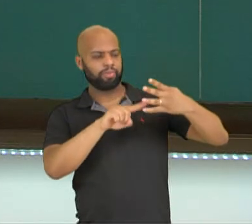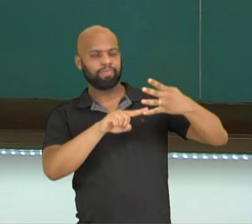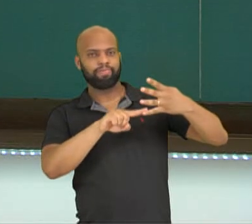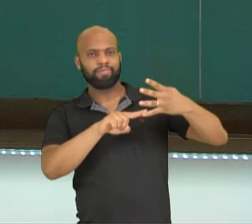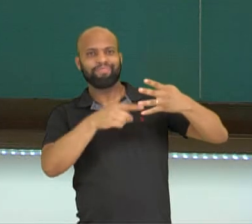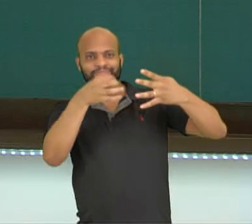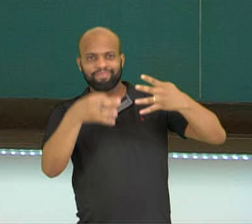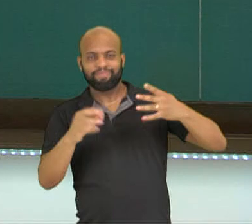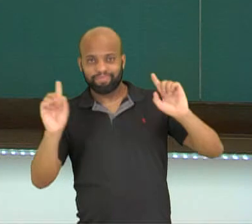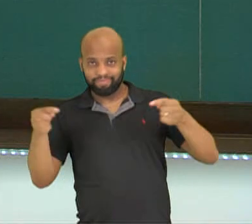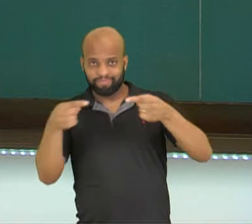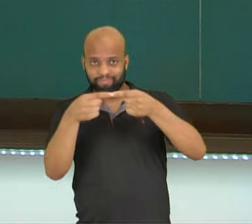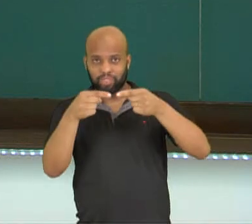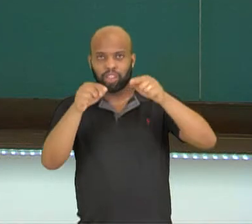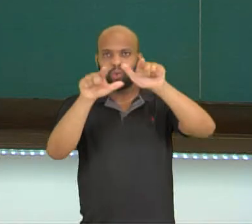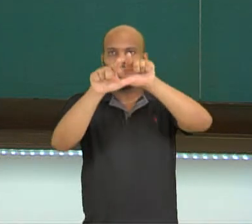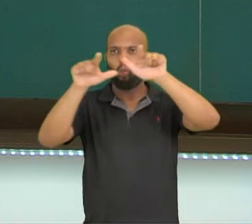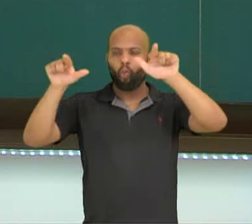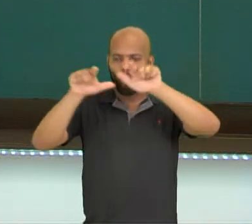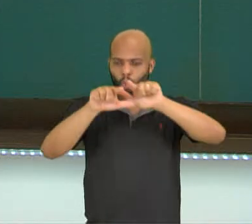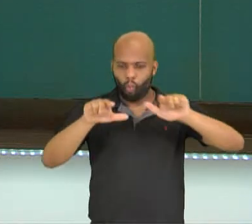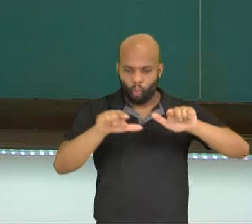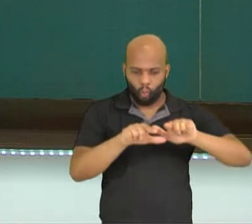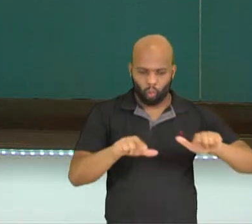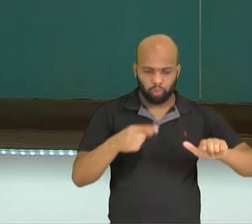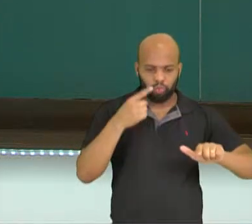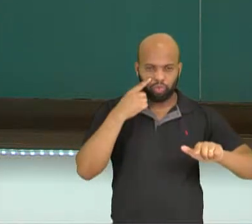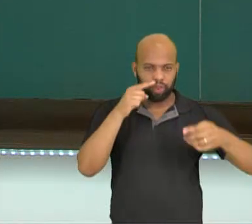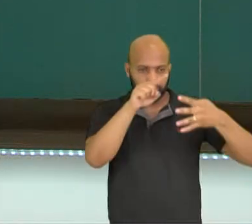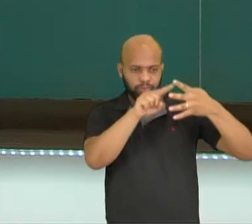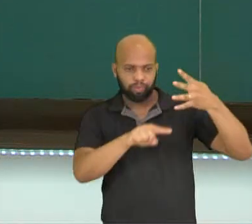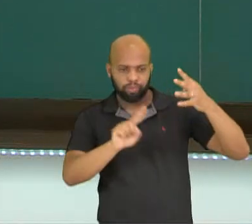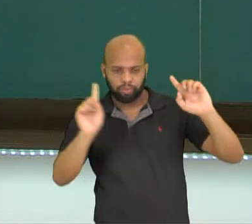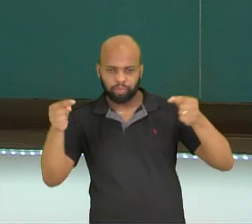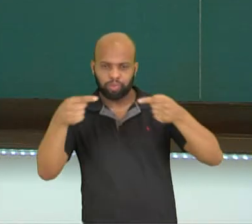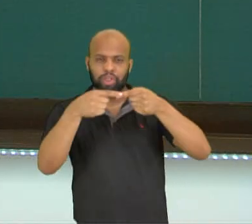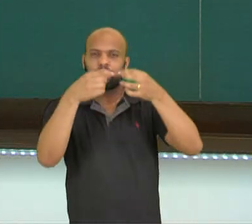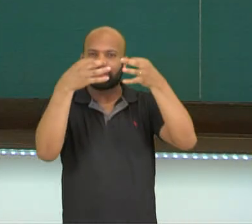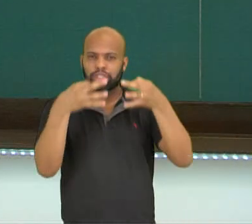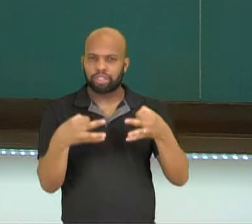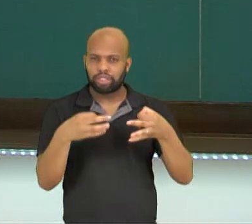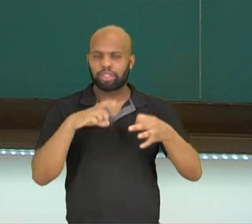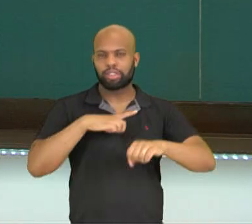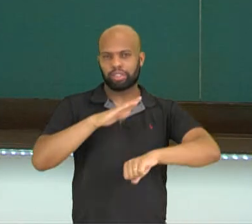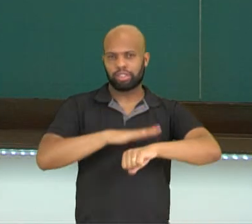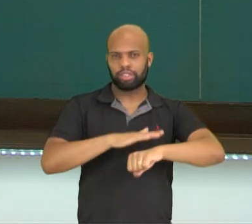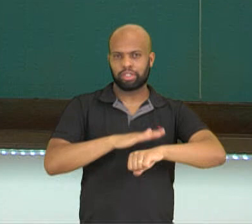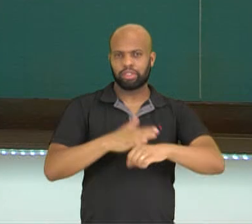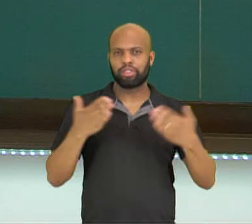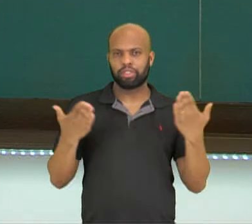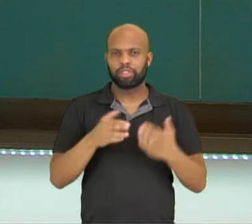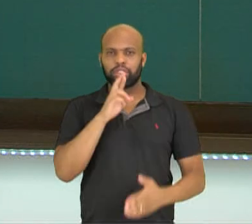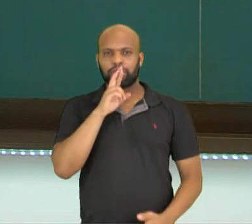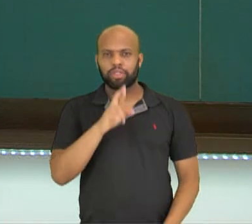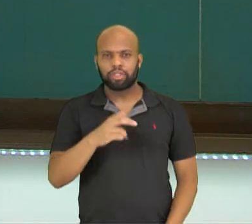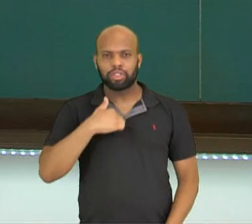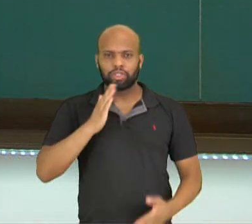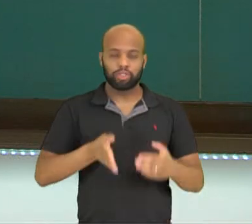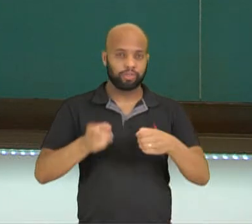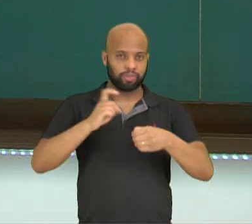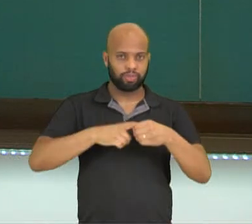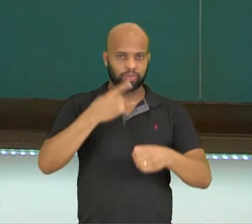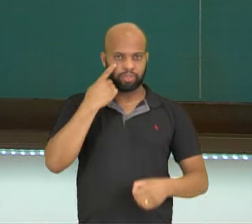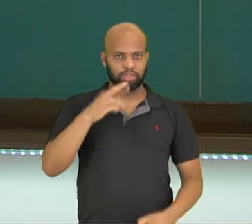é a correta, tá? Então, eu tenho aqui um item para preencher cada lacuna. Qual será a alternativa correta? Tá? Mais